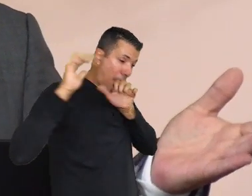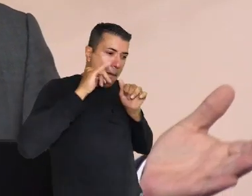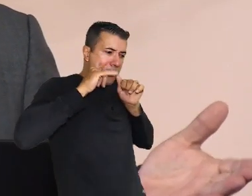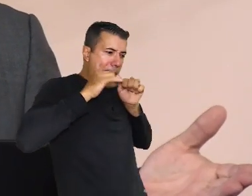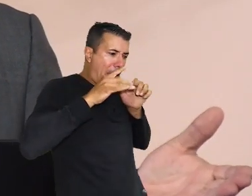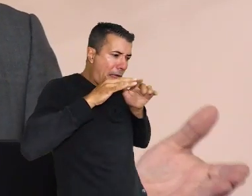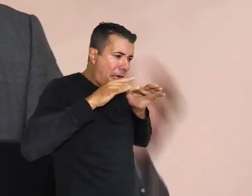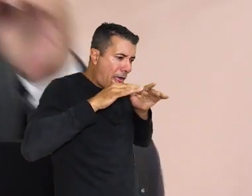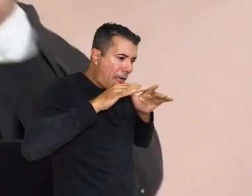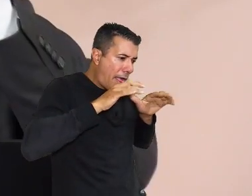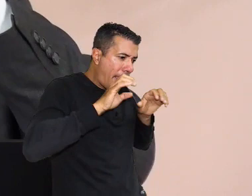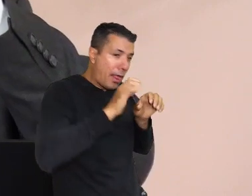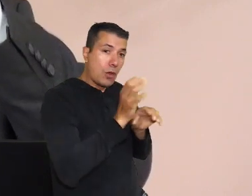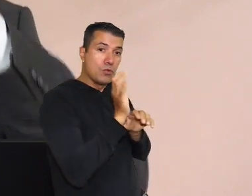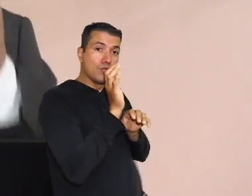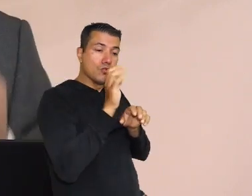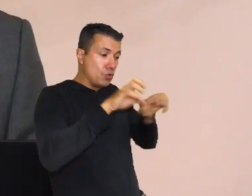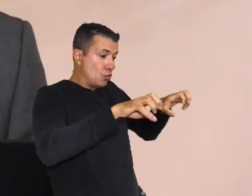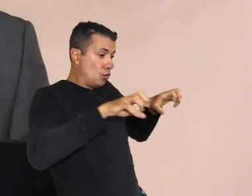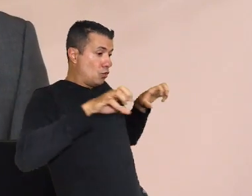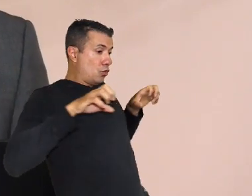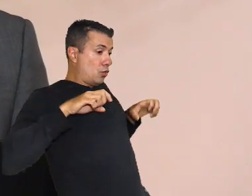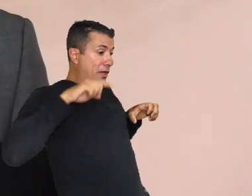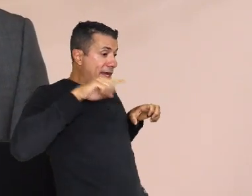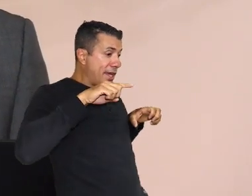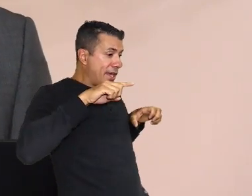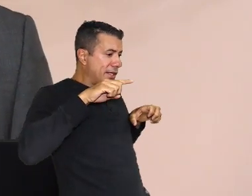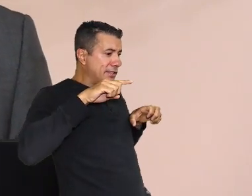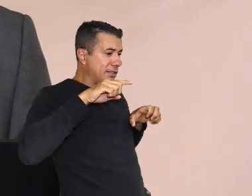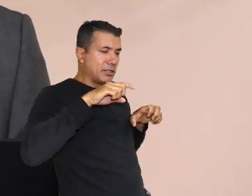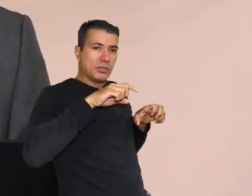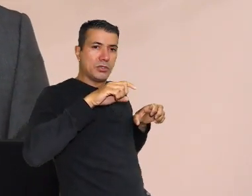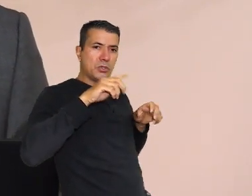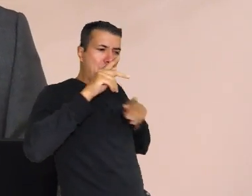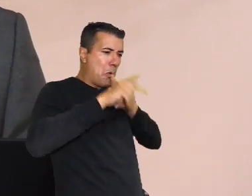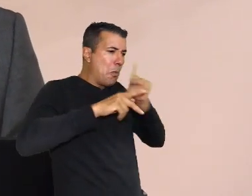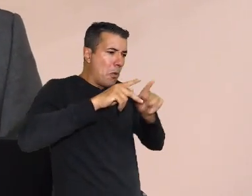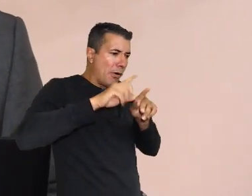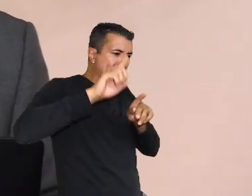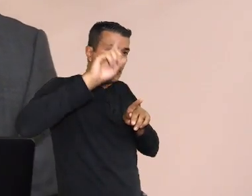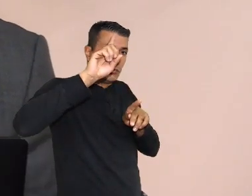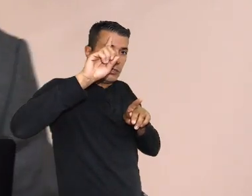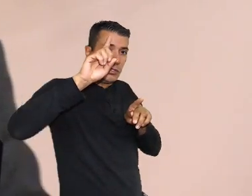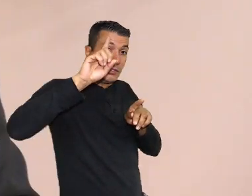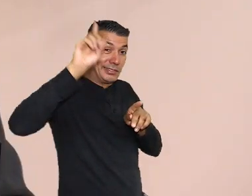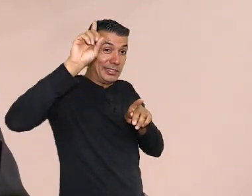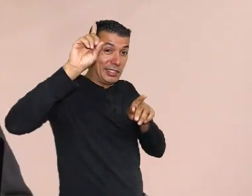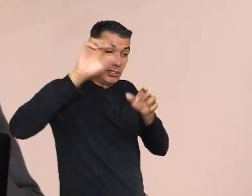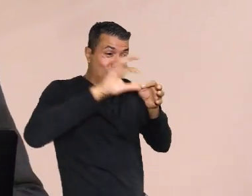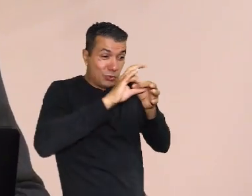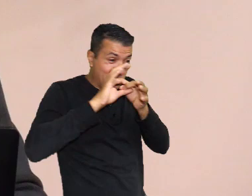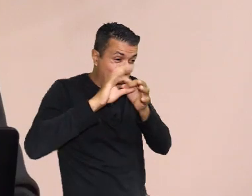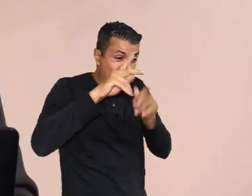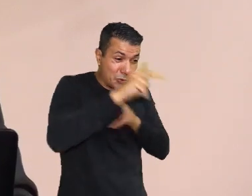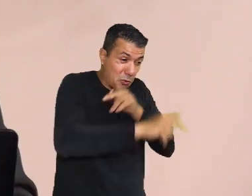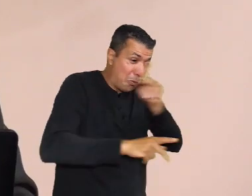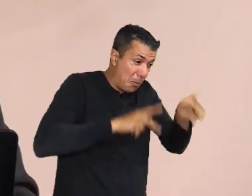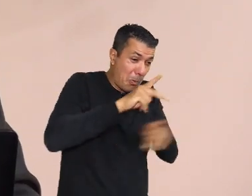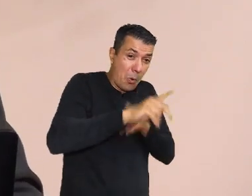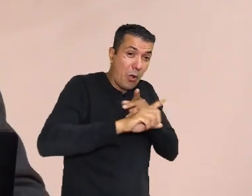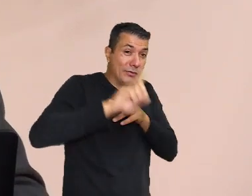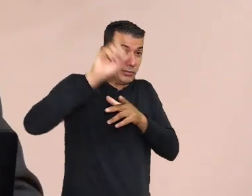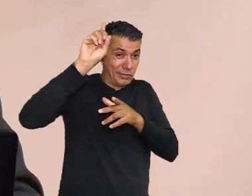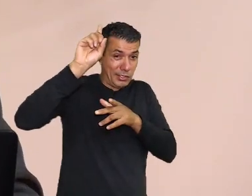grande voz vinda do trono dizendo, eis o tabernáculo de Deus com os homens, Deus habitará com eles e eles serão os povos de